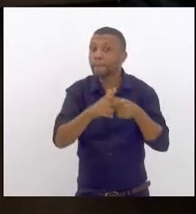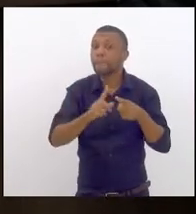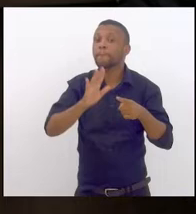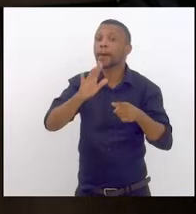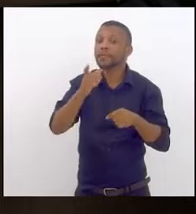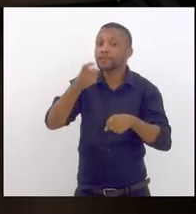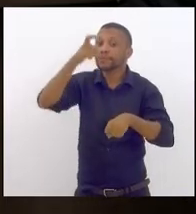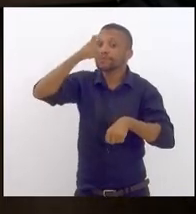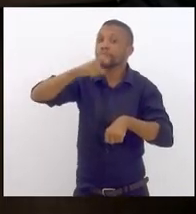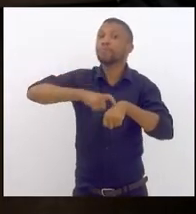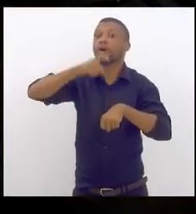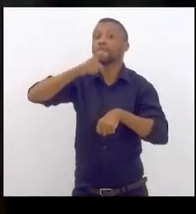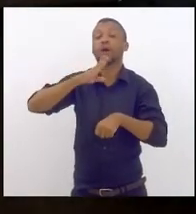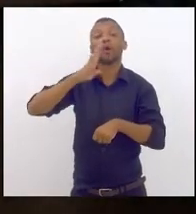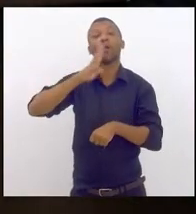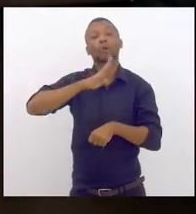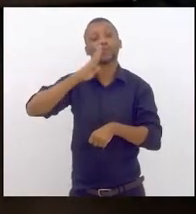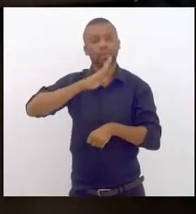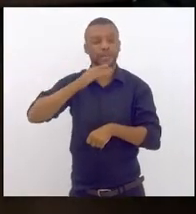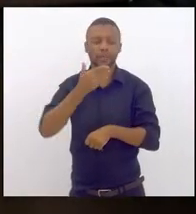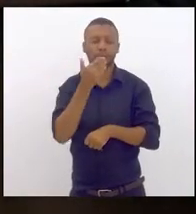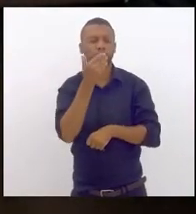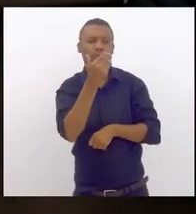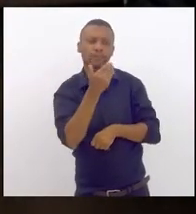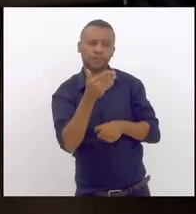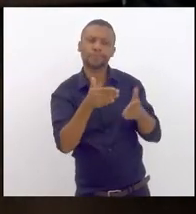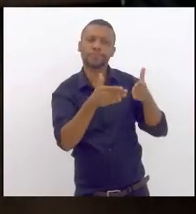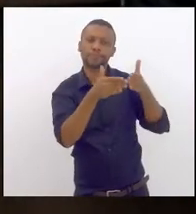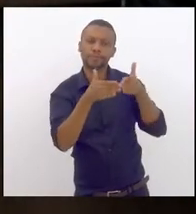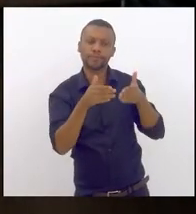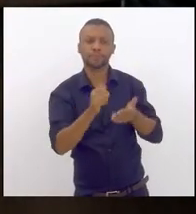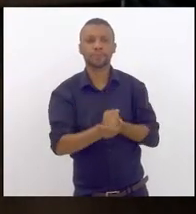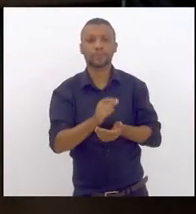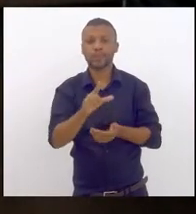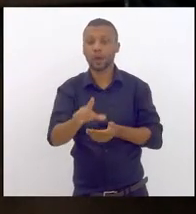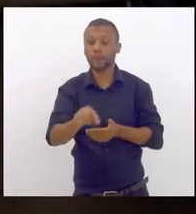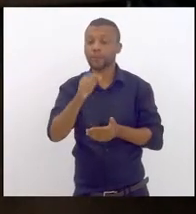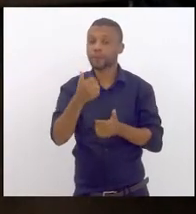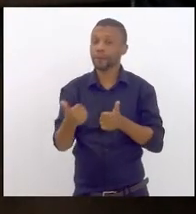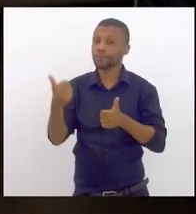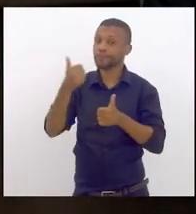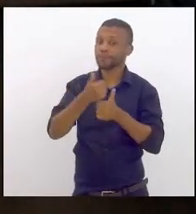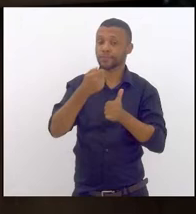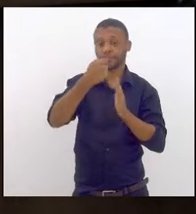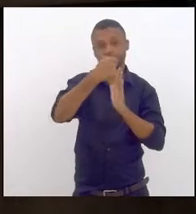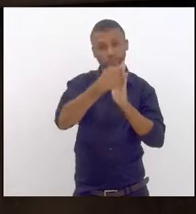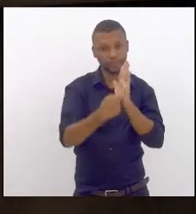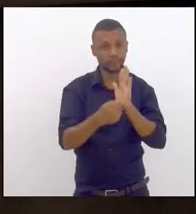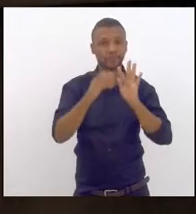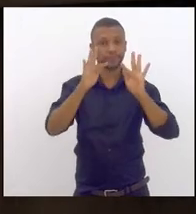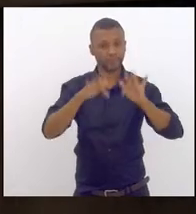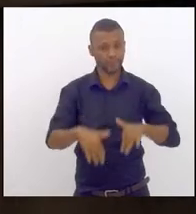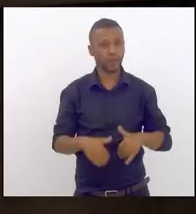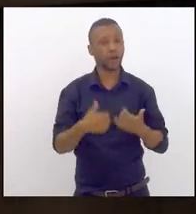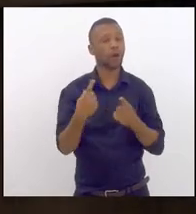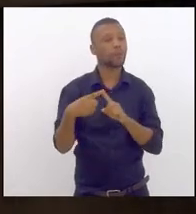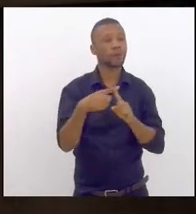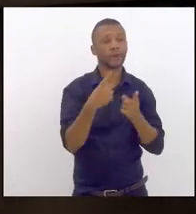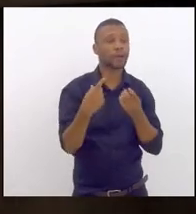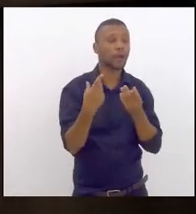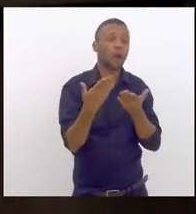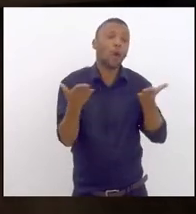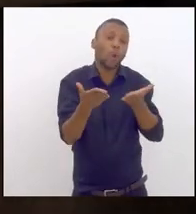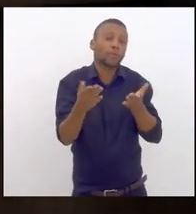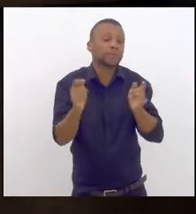urgência. Aí eu queria pedir a Vossa Excelência a opção por substitutivo e pedir forma final de redação, porque aí acaba